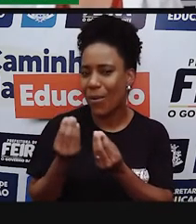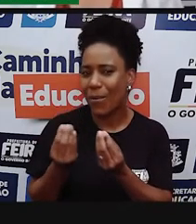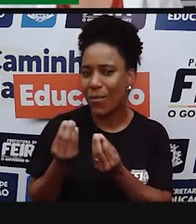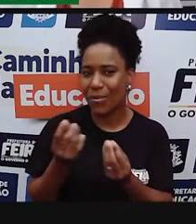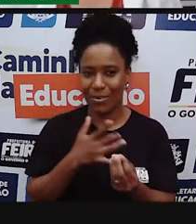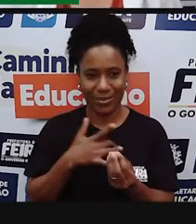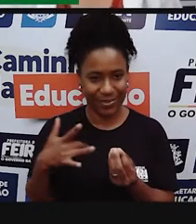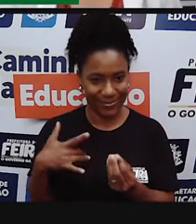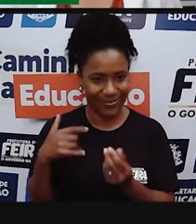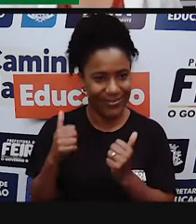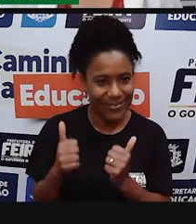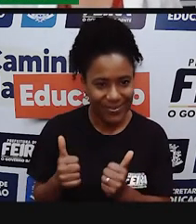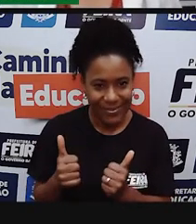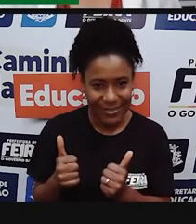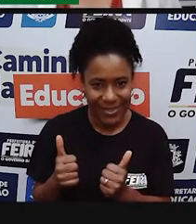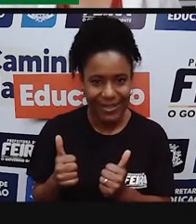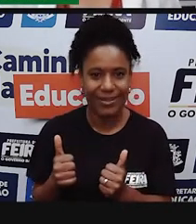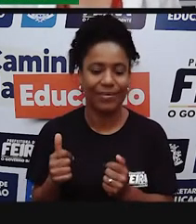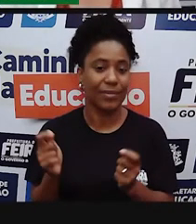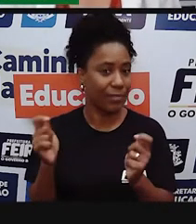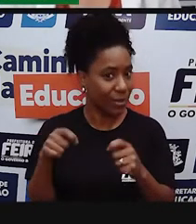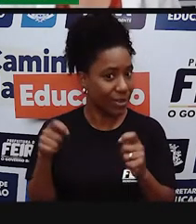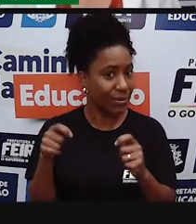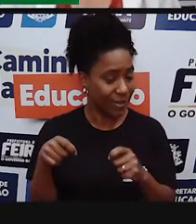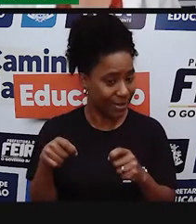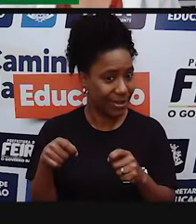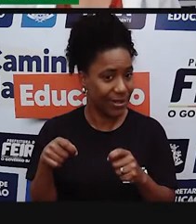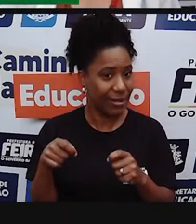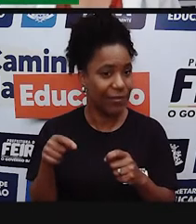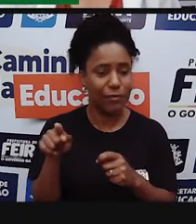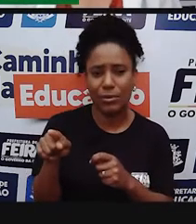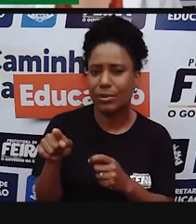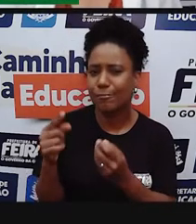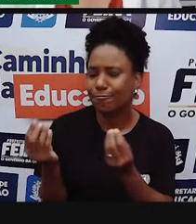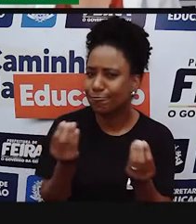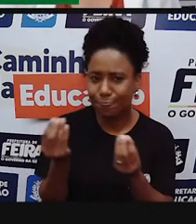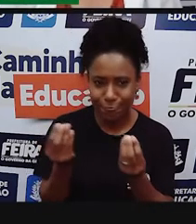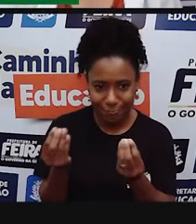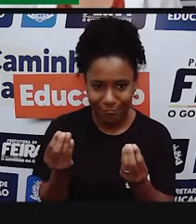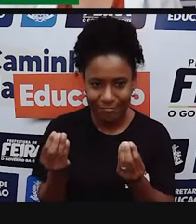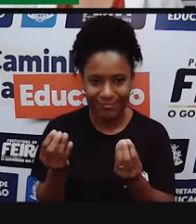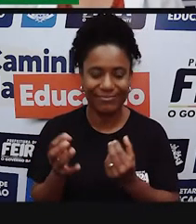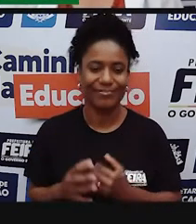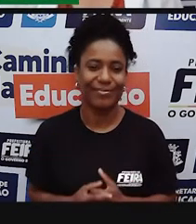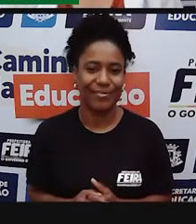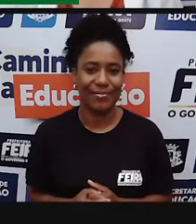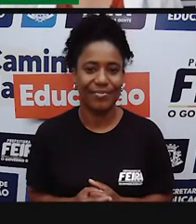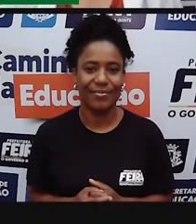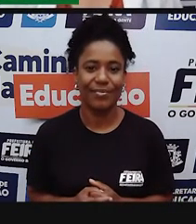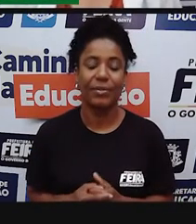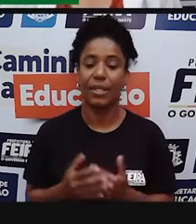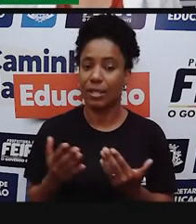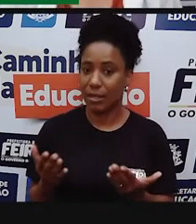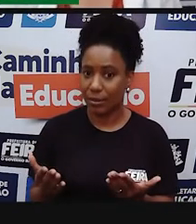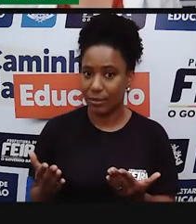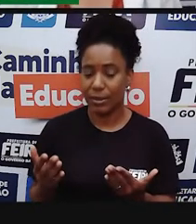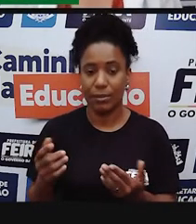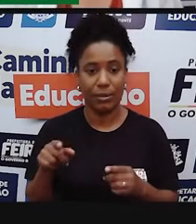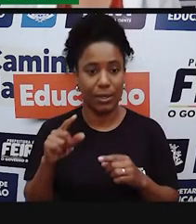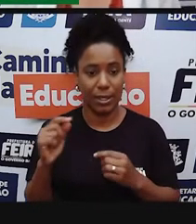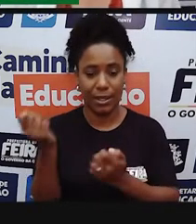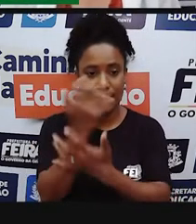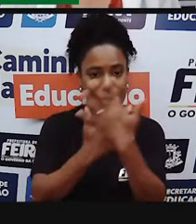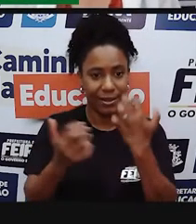podemos utilizar a expressão aldeído alcance o dente nesta canção nós temos e seguintes